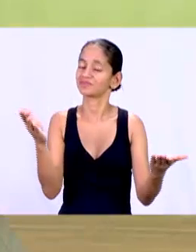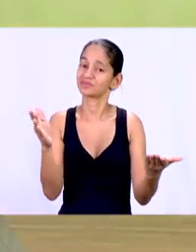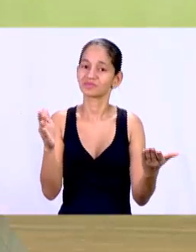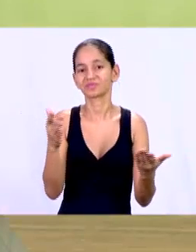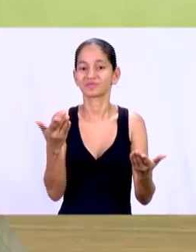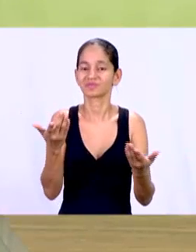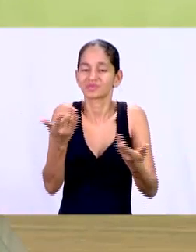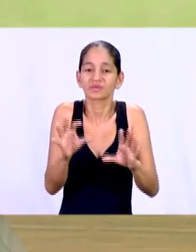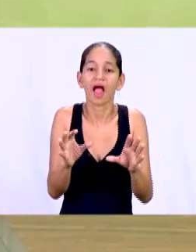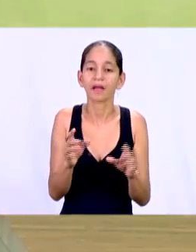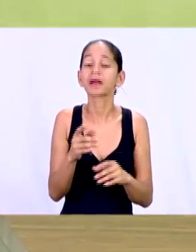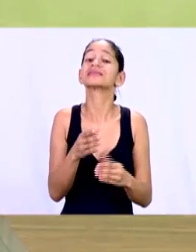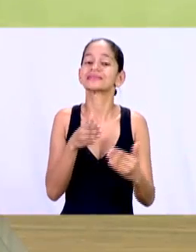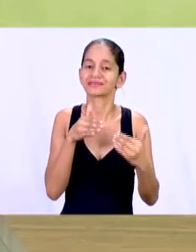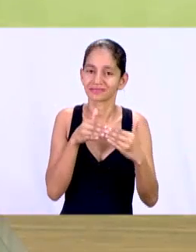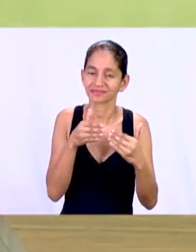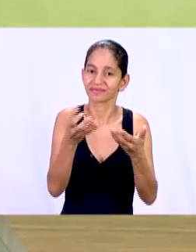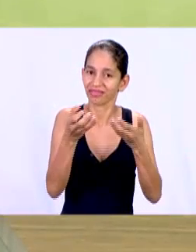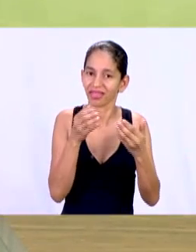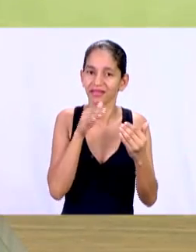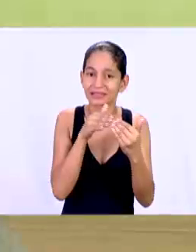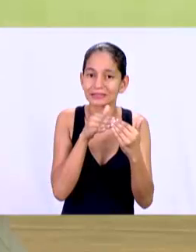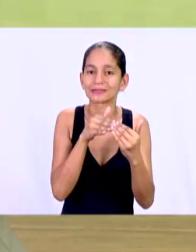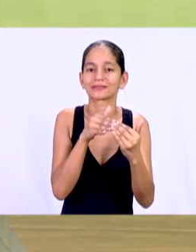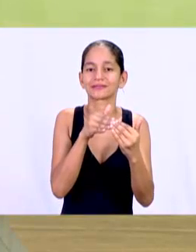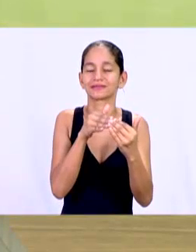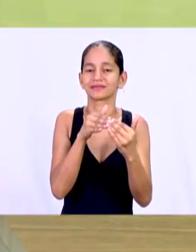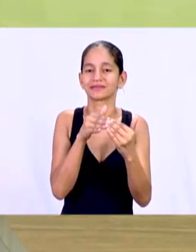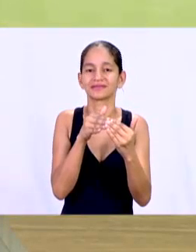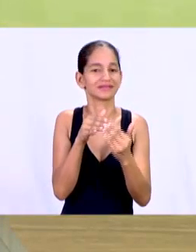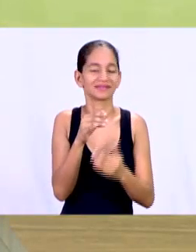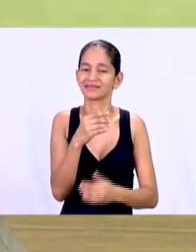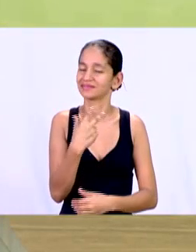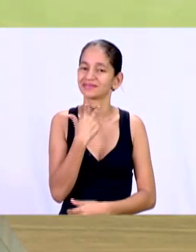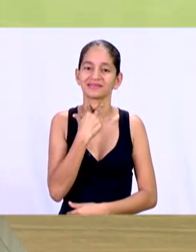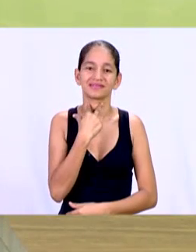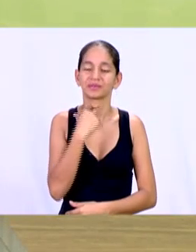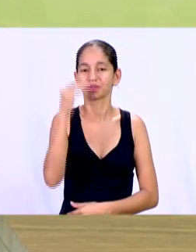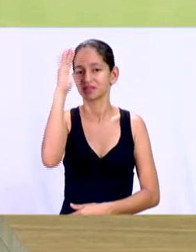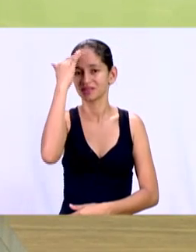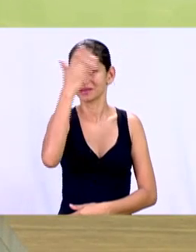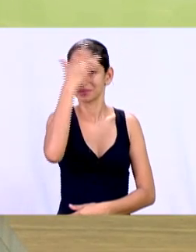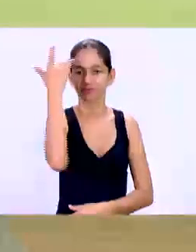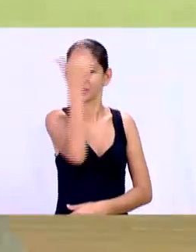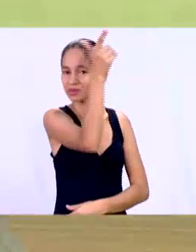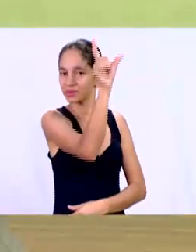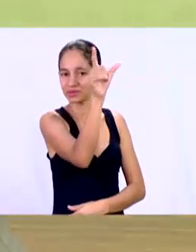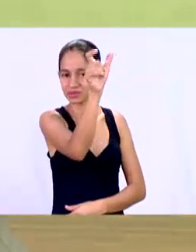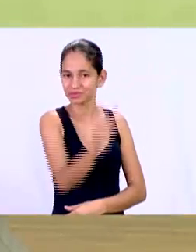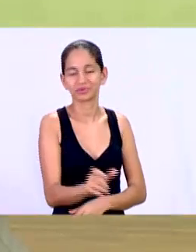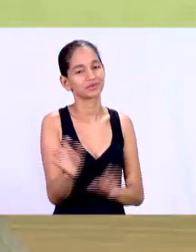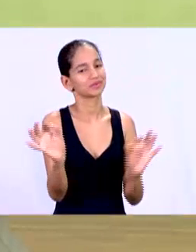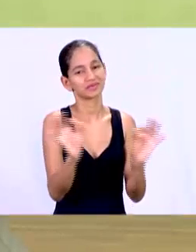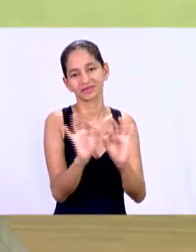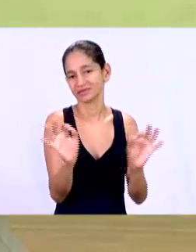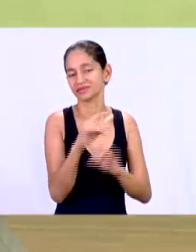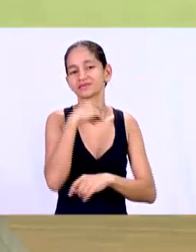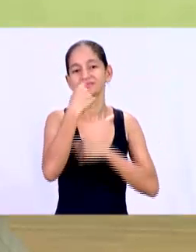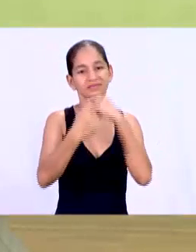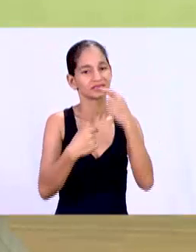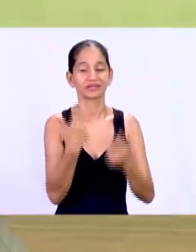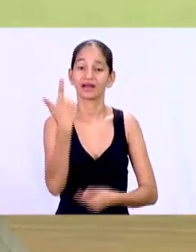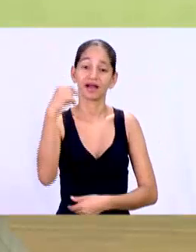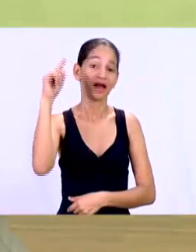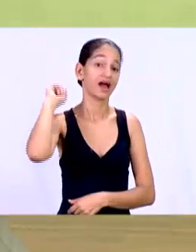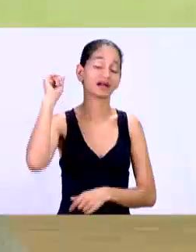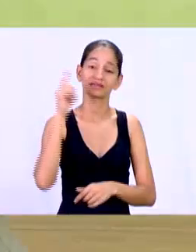quero fazer. Nós não podemos compreender o outro a partir desses conceitos. Nós temos que compreender o outro, aquilo que eu já disse antes,